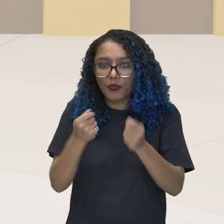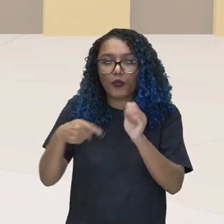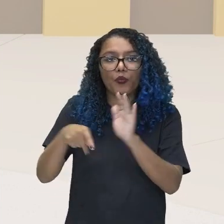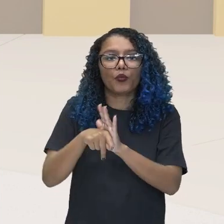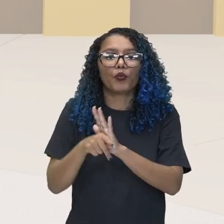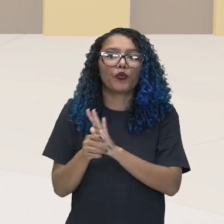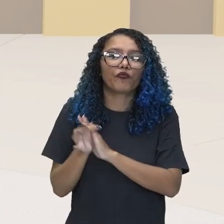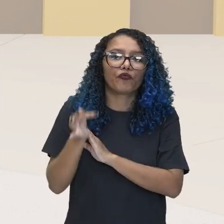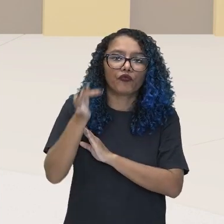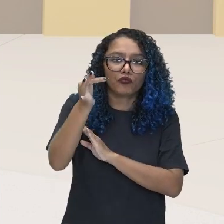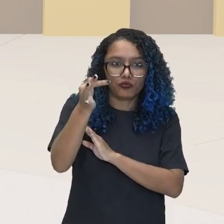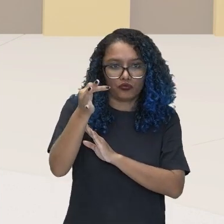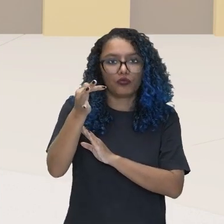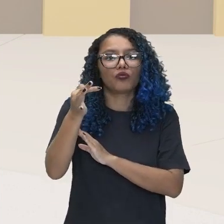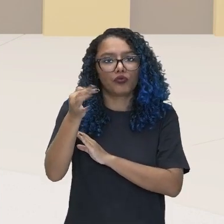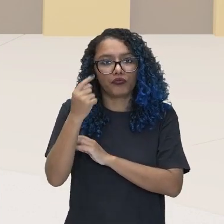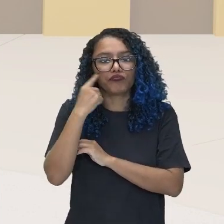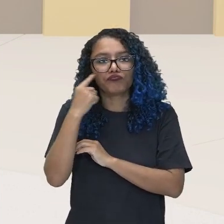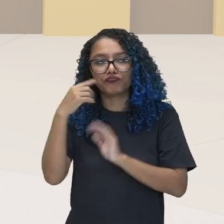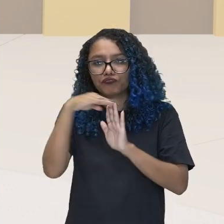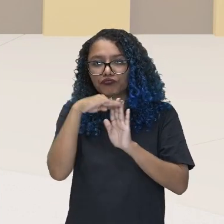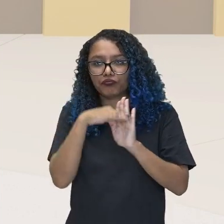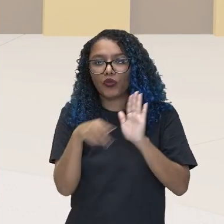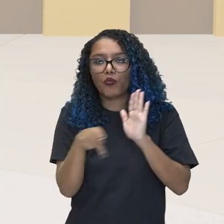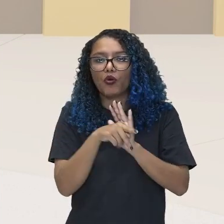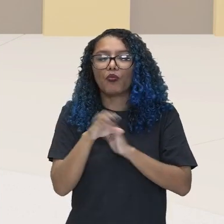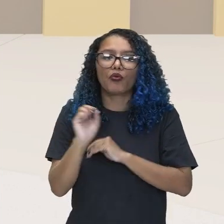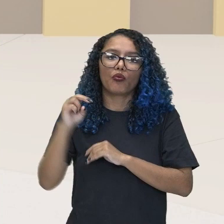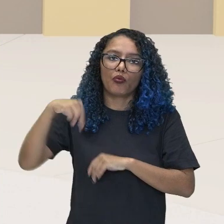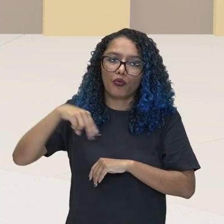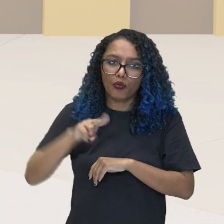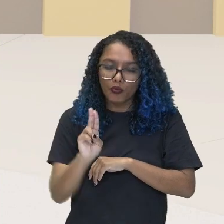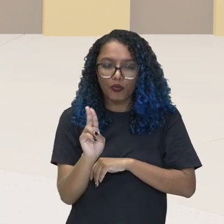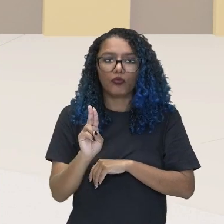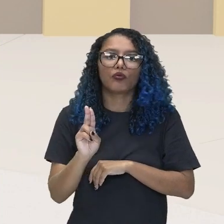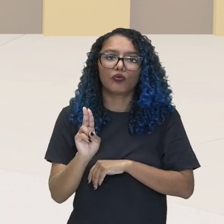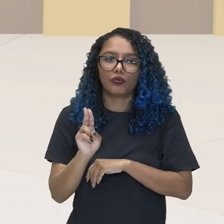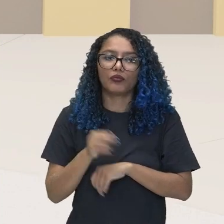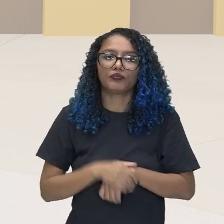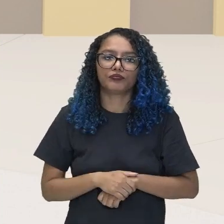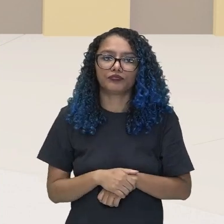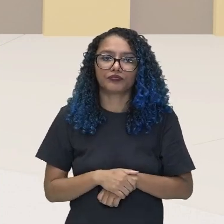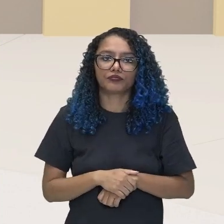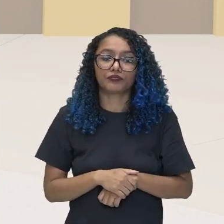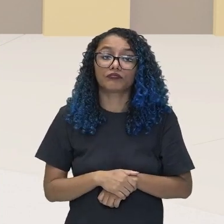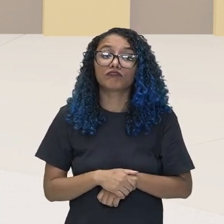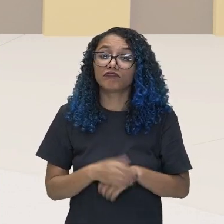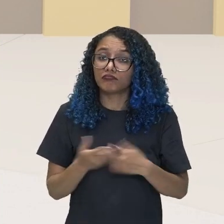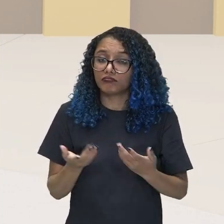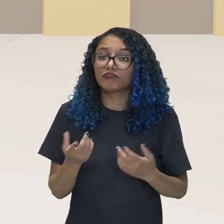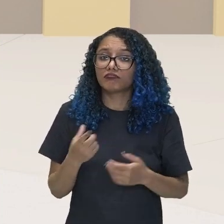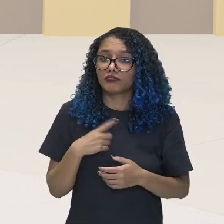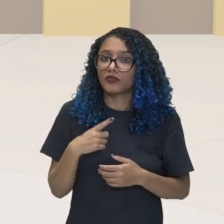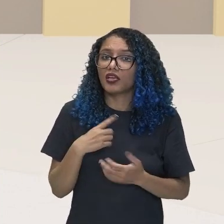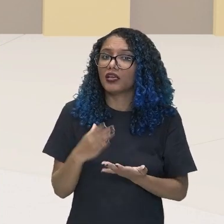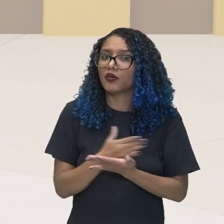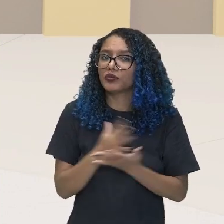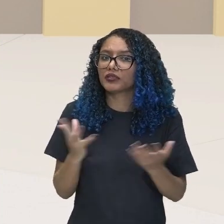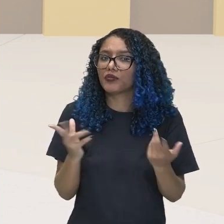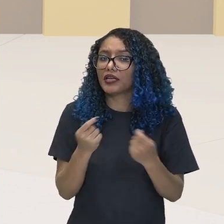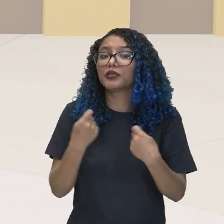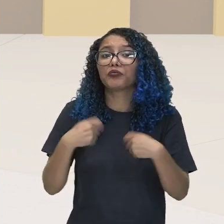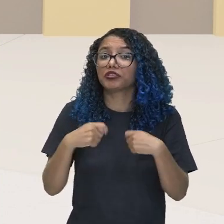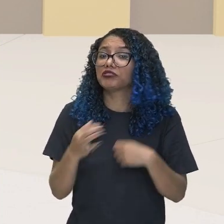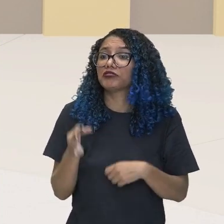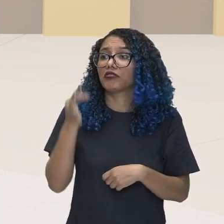ONU, segundo a Organização das Nações Unidas. Então, nós temos habilidades que serão muito requisitadas no